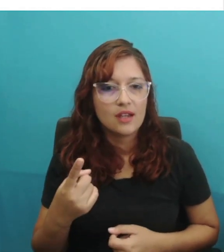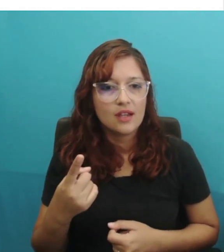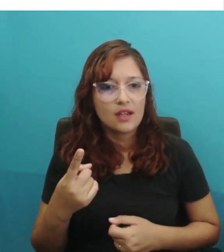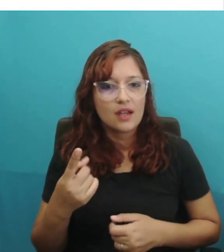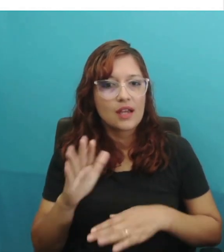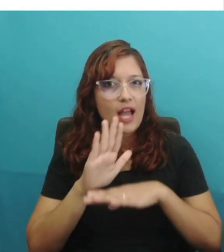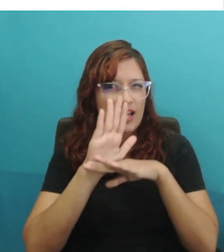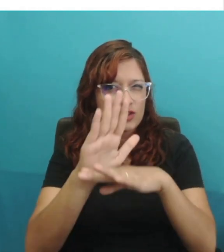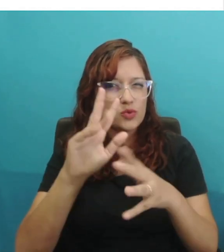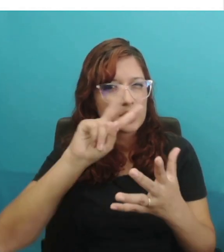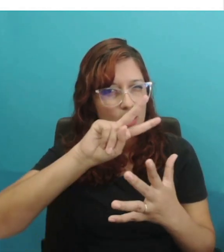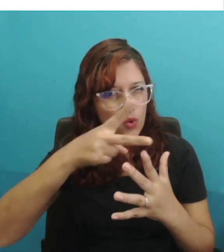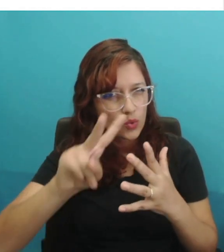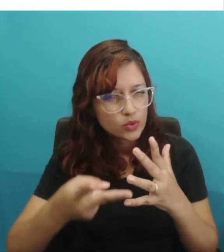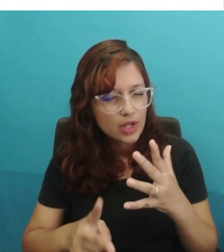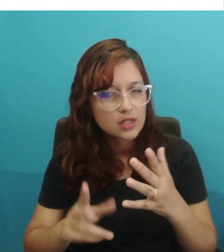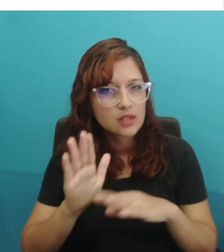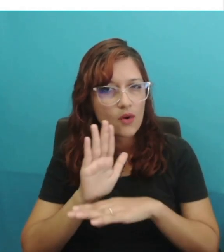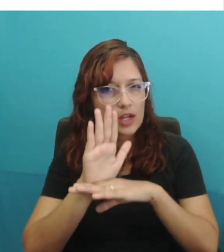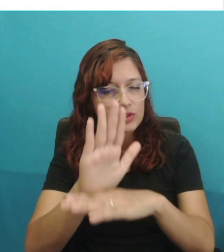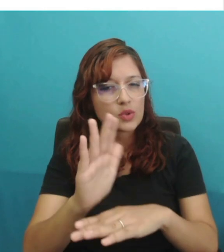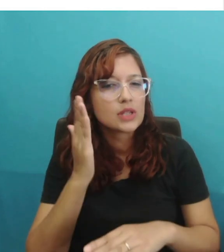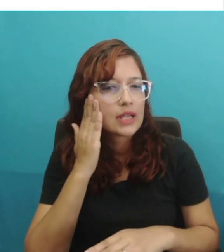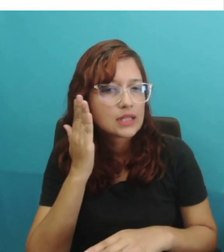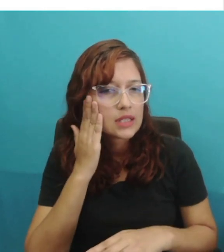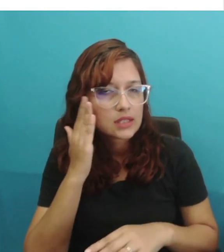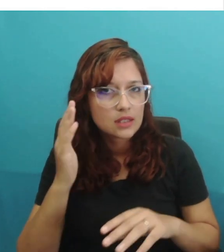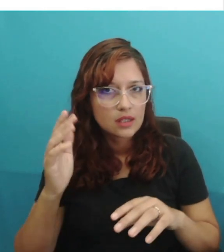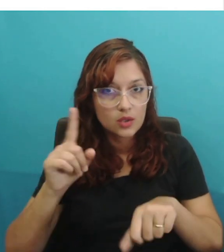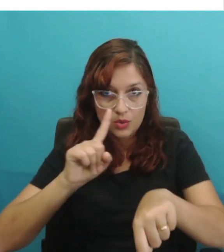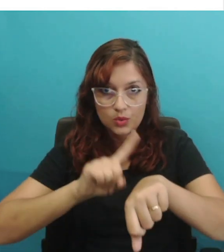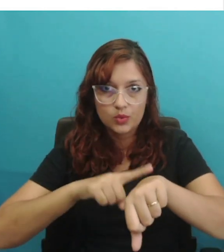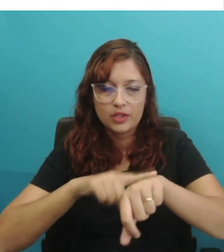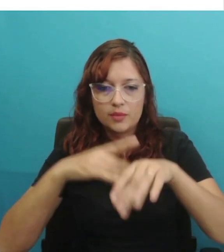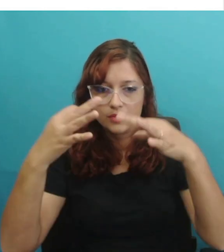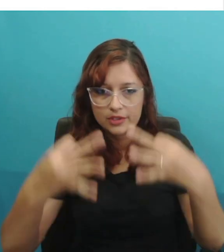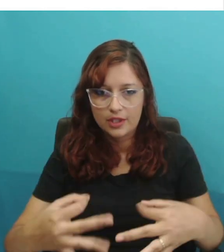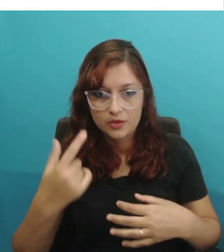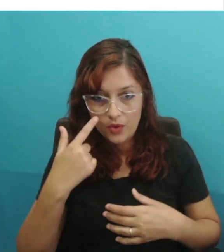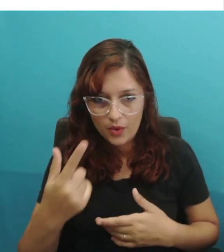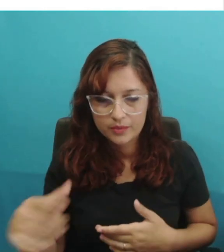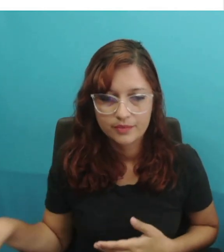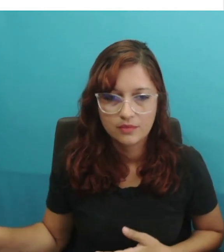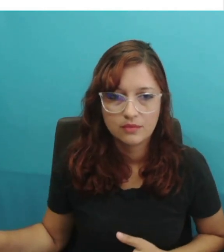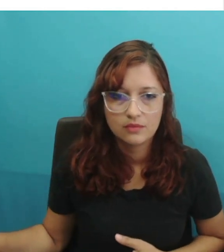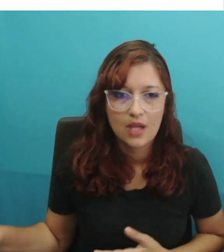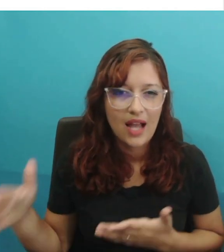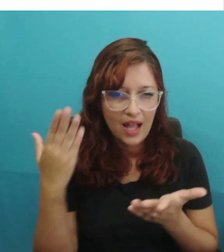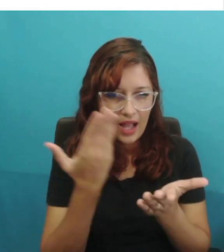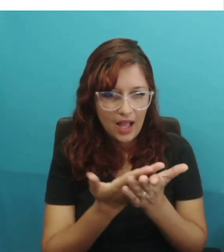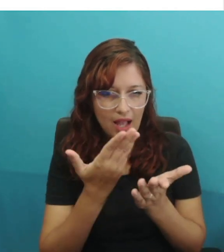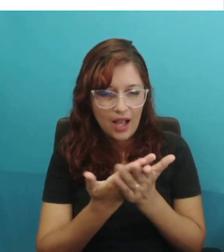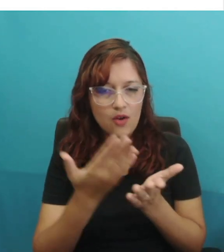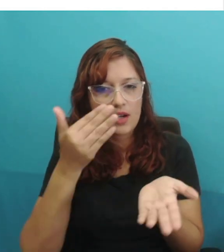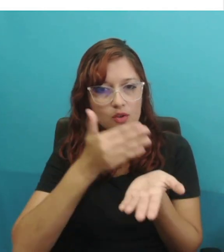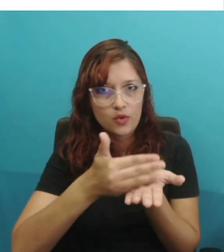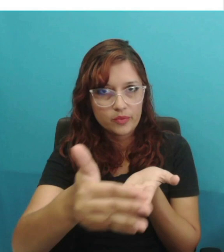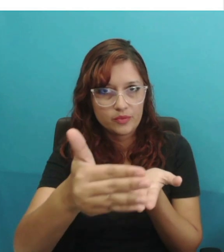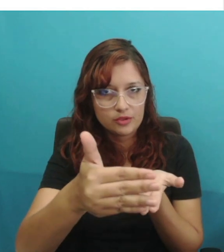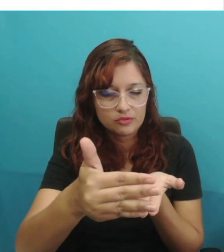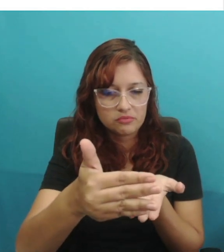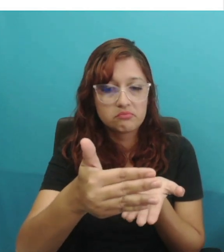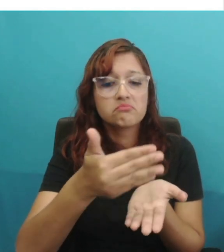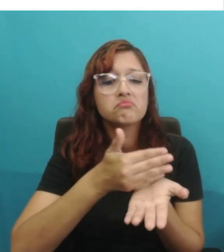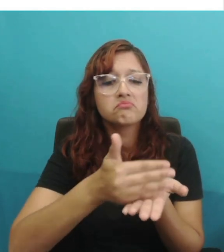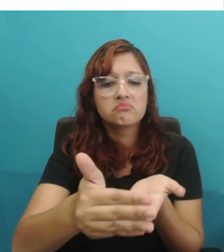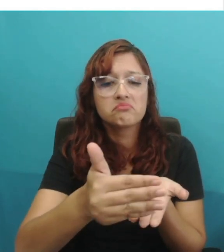Ó, veja esse exemplo aqui, que é bem interessante para você entender sobre a conjugação e perceber o tempo certo do